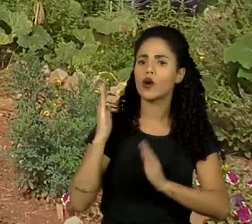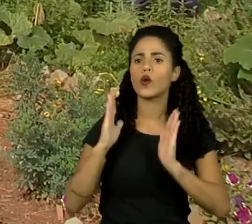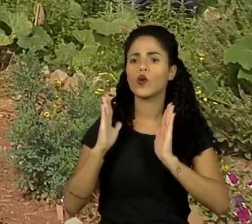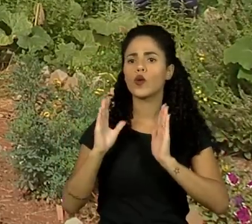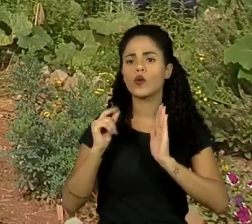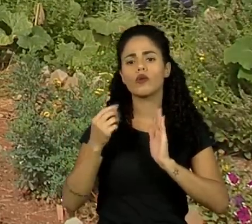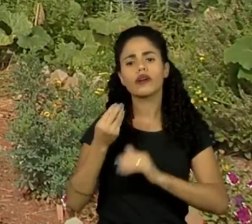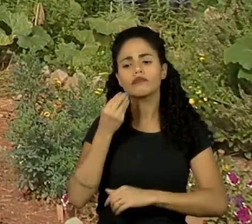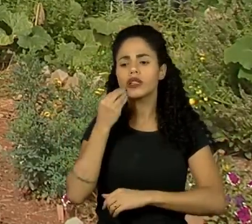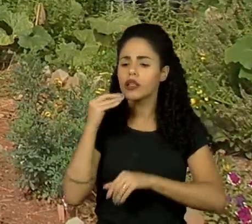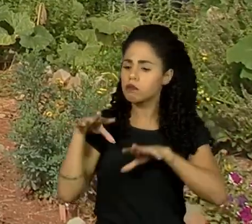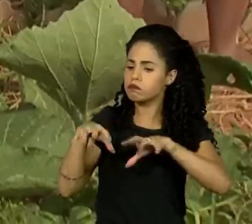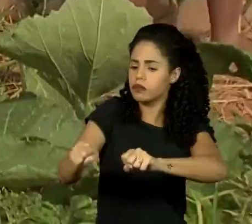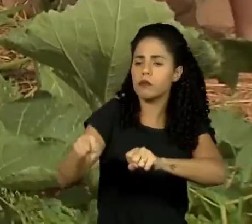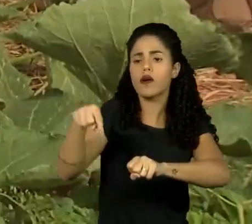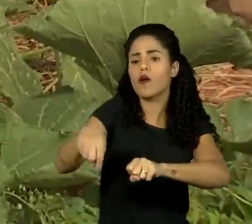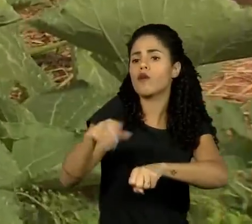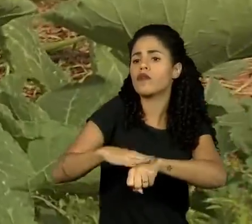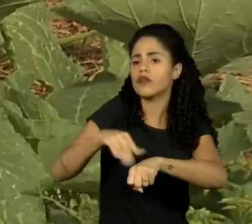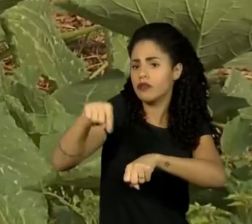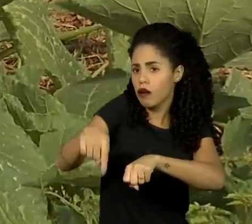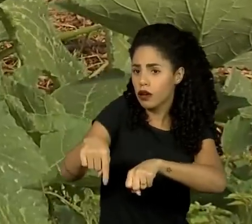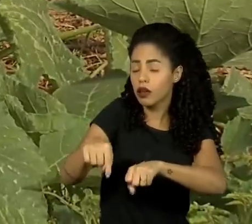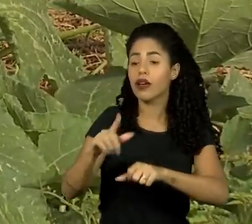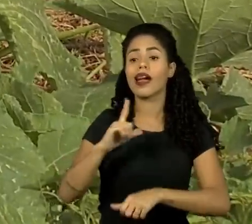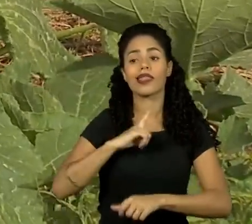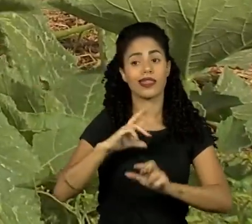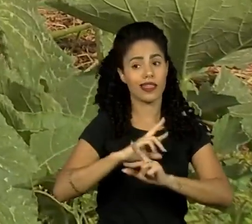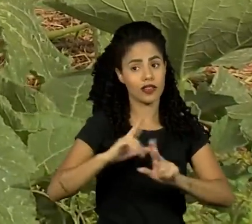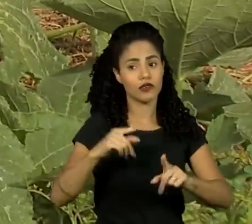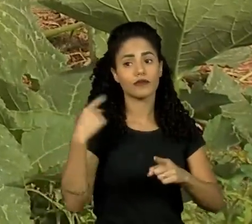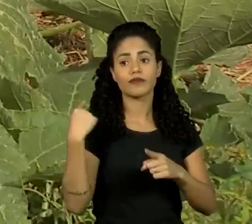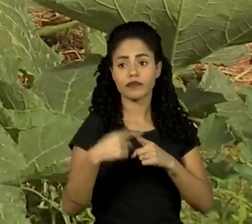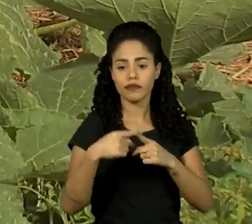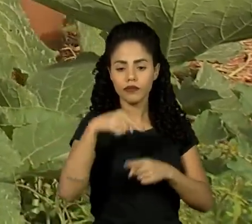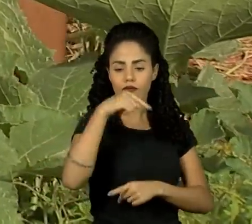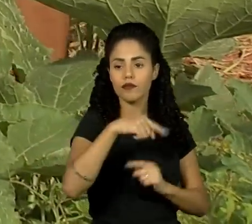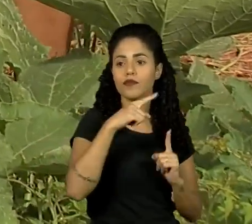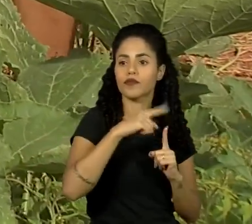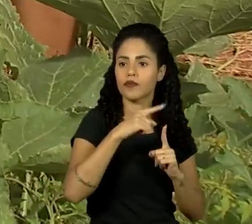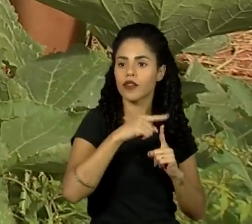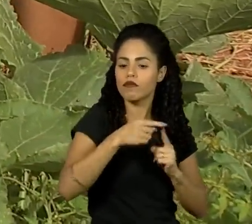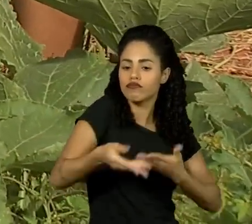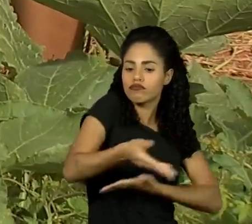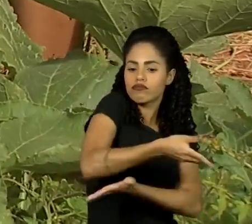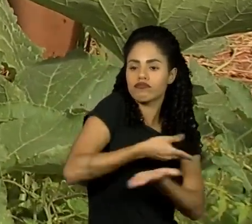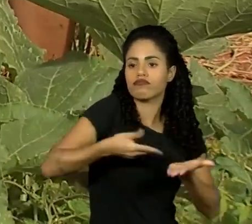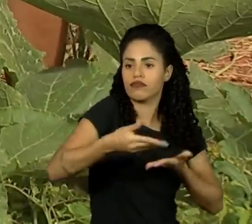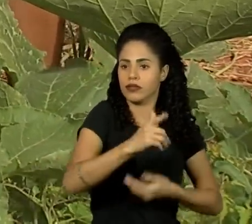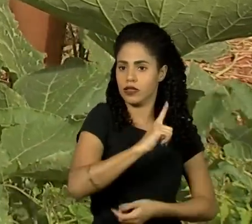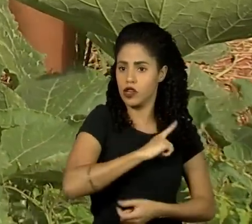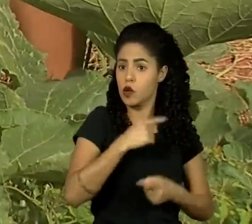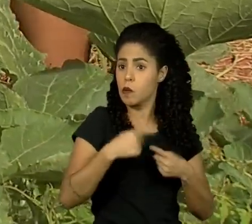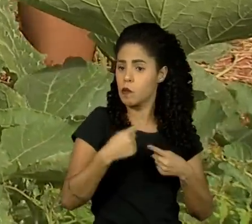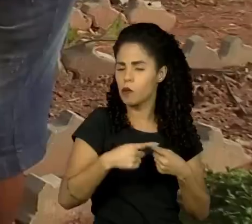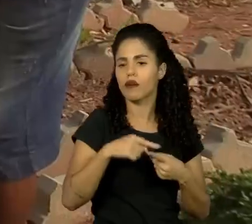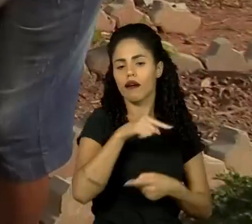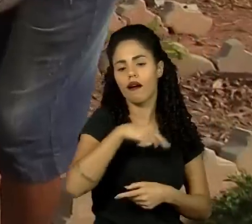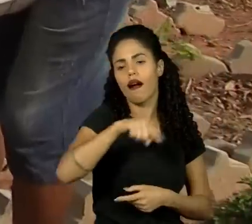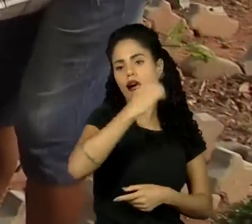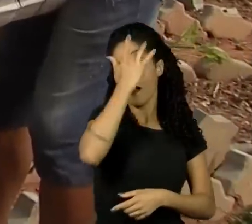valeram disso e ocuparam um espaço. Tem a diferença daqui, que é um modelo comunitário que muitas